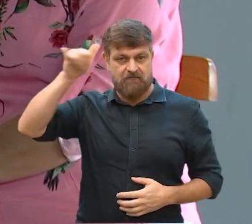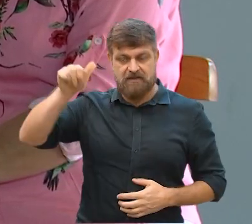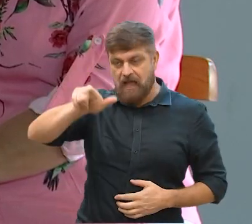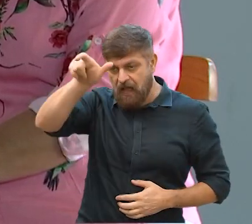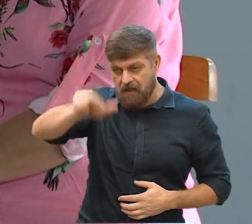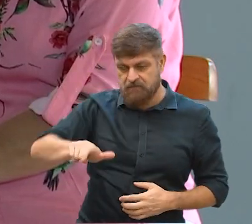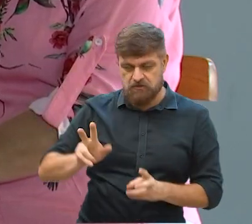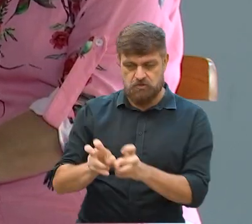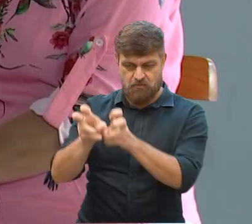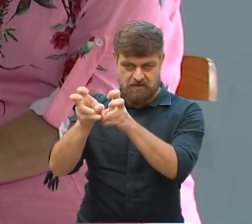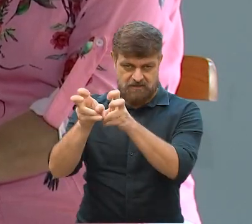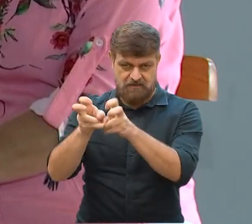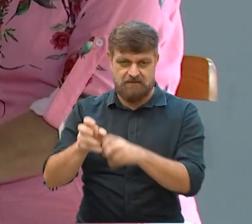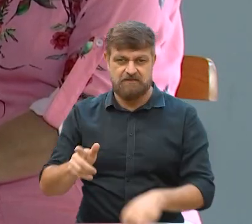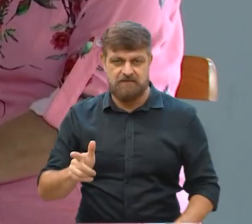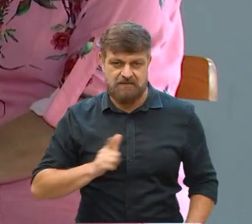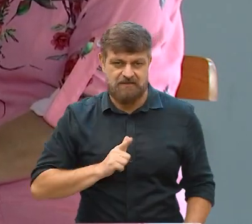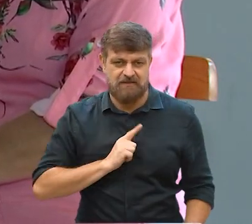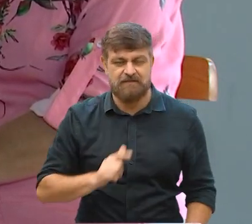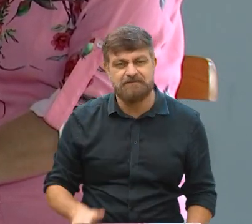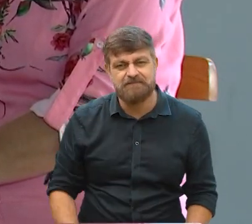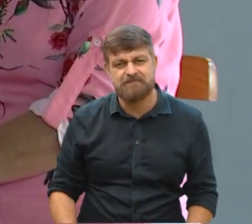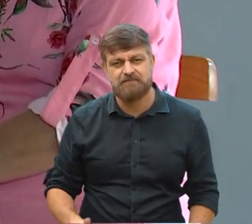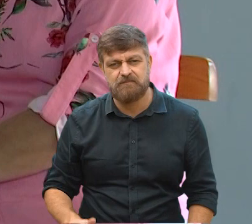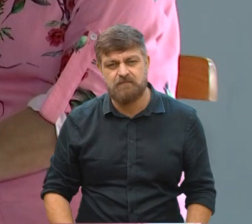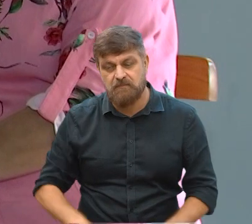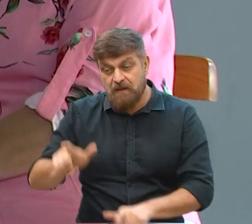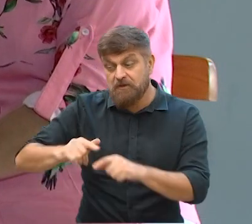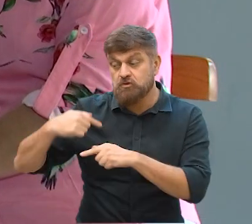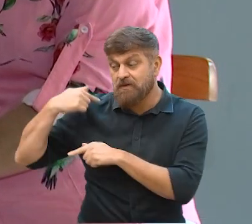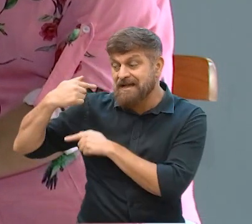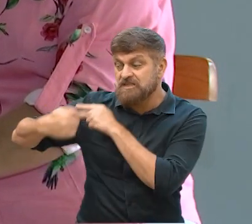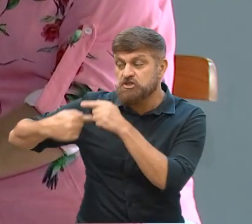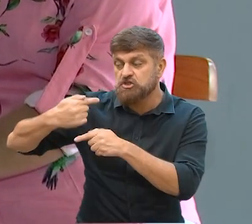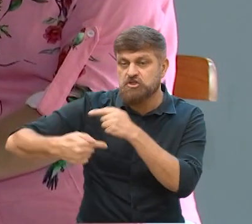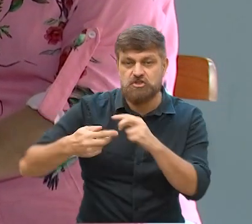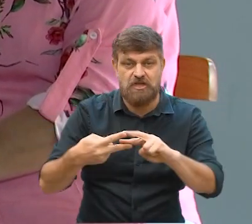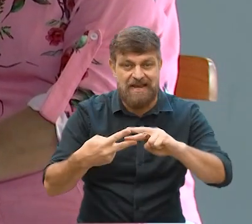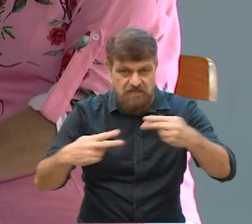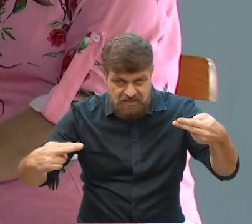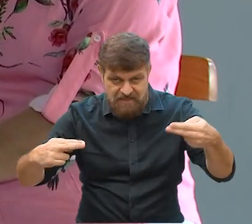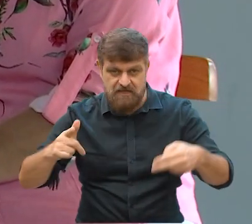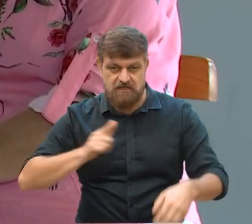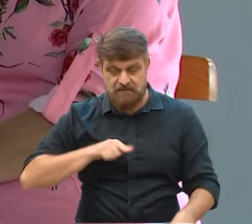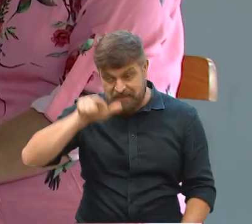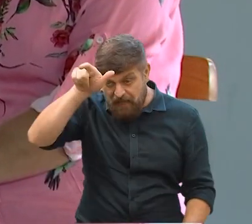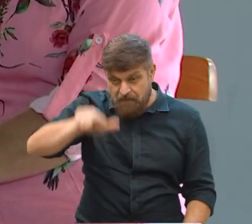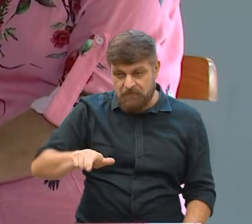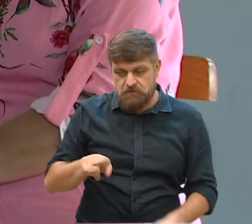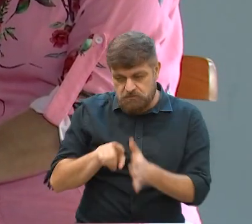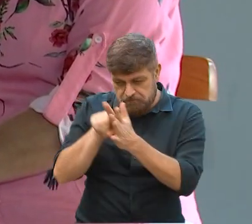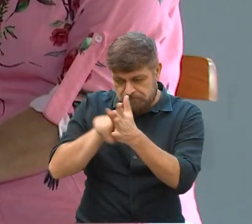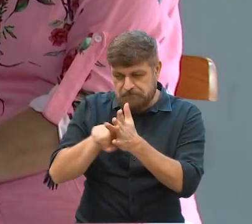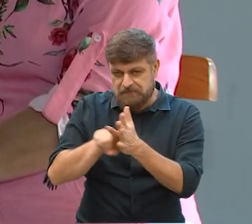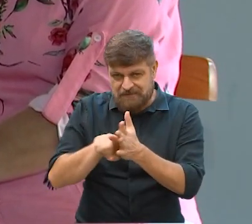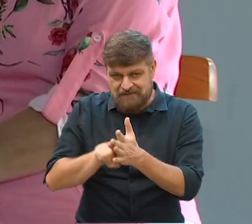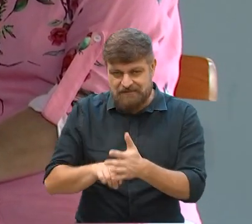alguma pessoa tenha câncer. Algumas pessoas têm até predisposição genética para o desenvolvimento, essas pessoas precisam